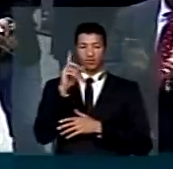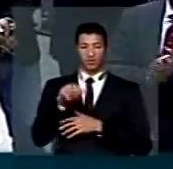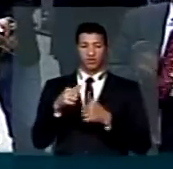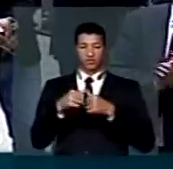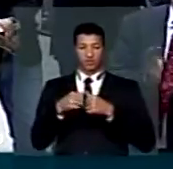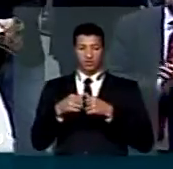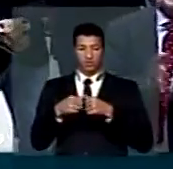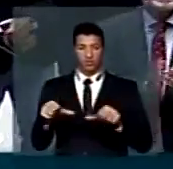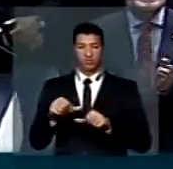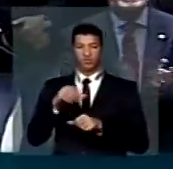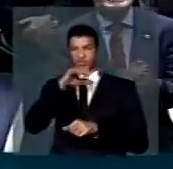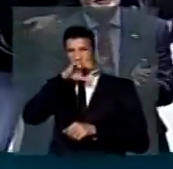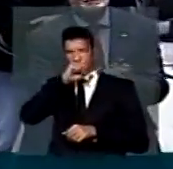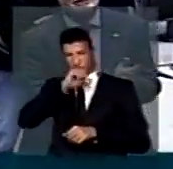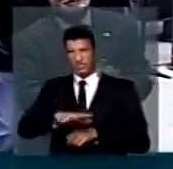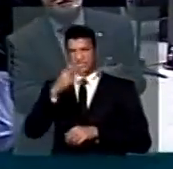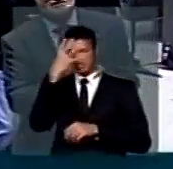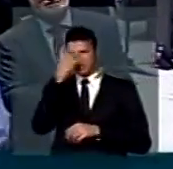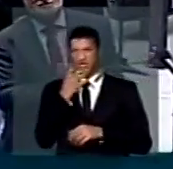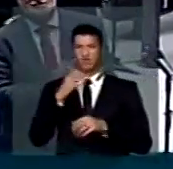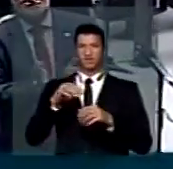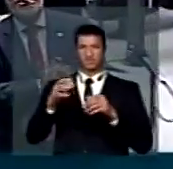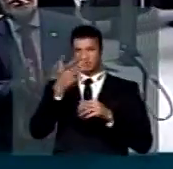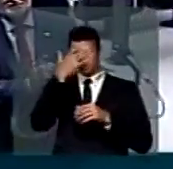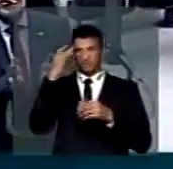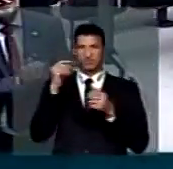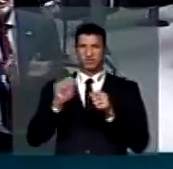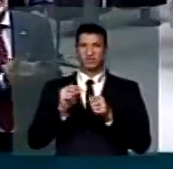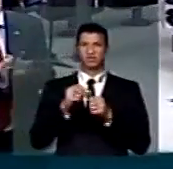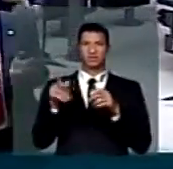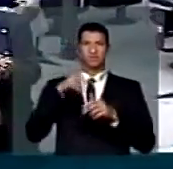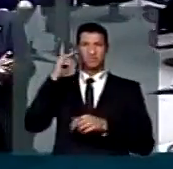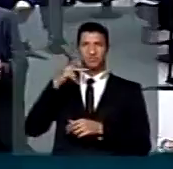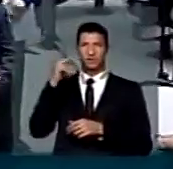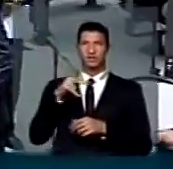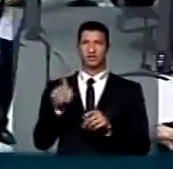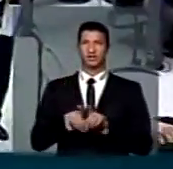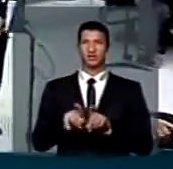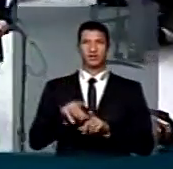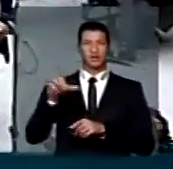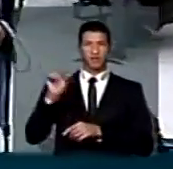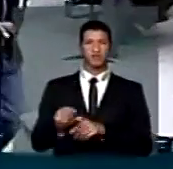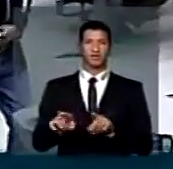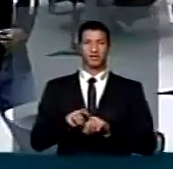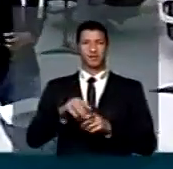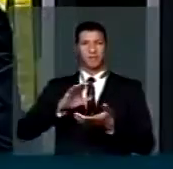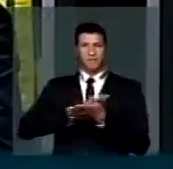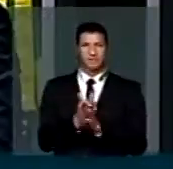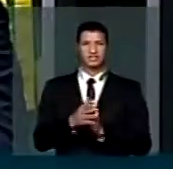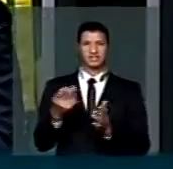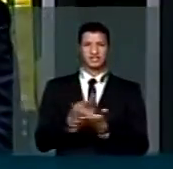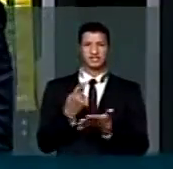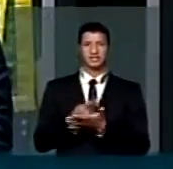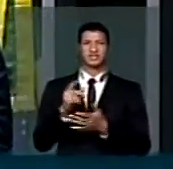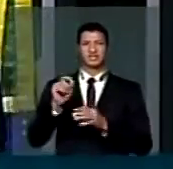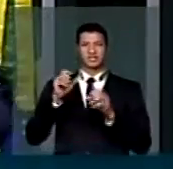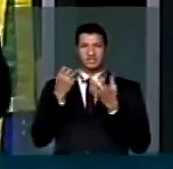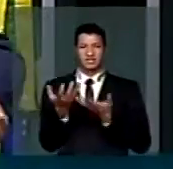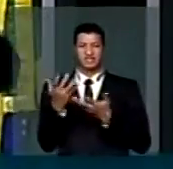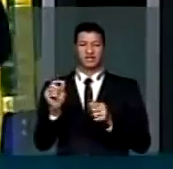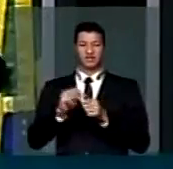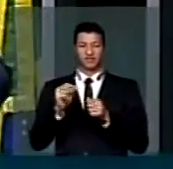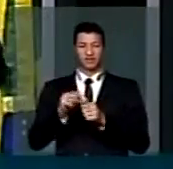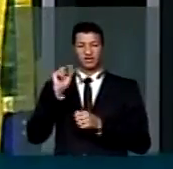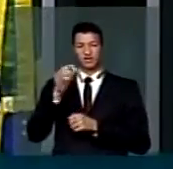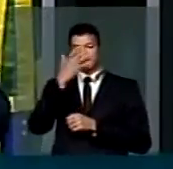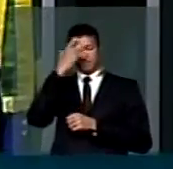estou enojado de atitudes políticas pequenas, mesquinhas, que querem fazer